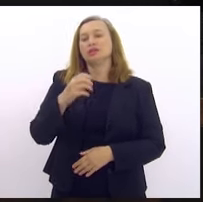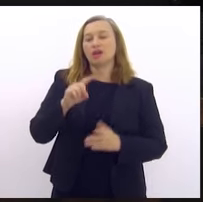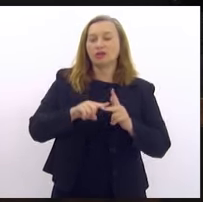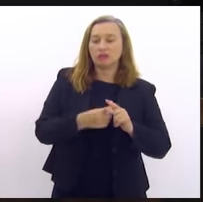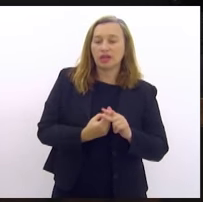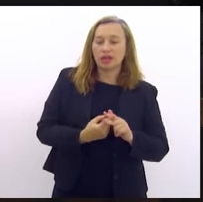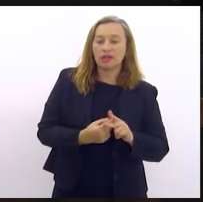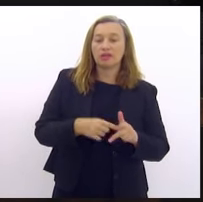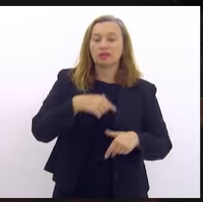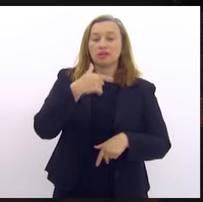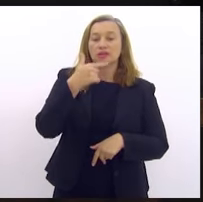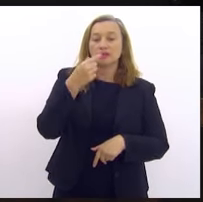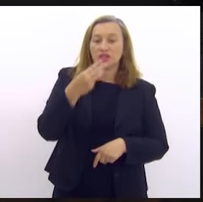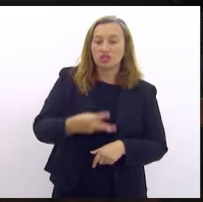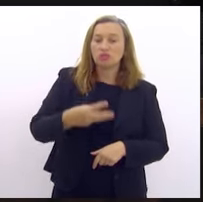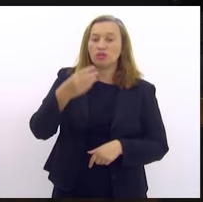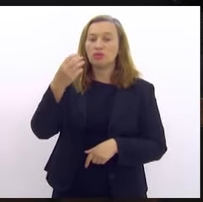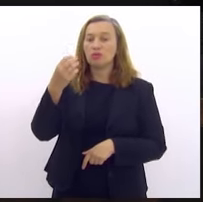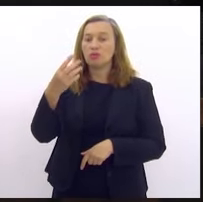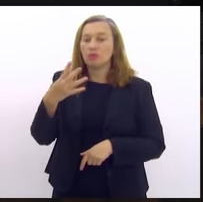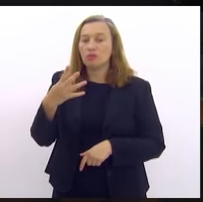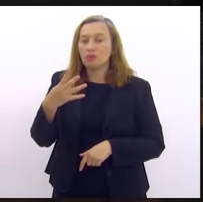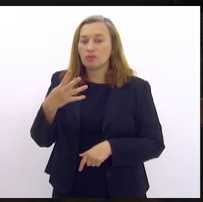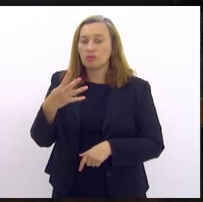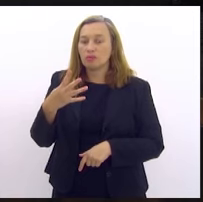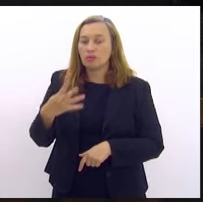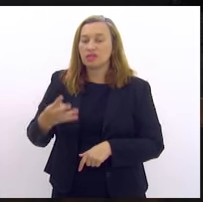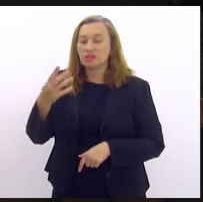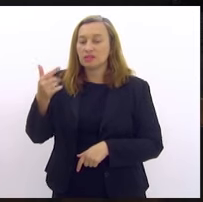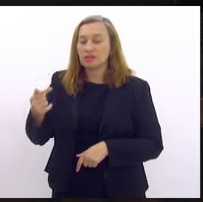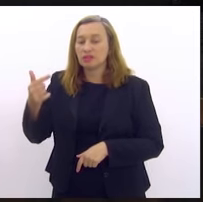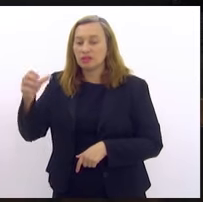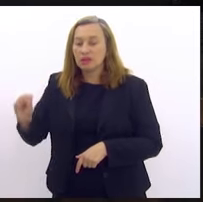de 10 de outubro de 2001, e número